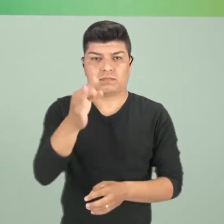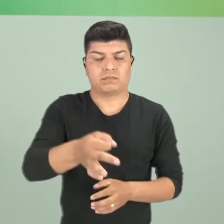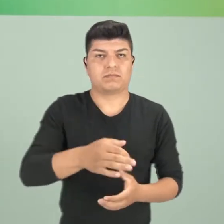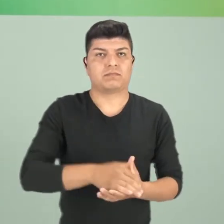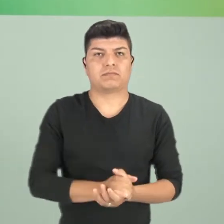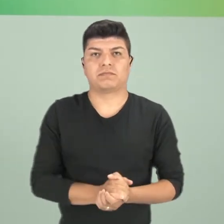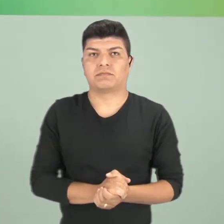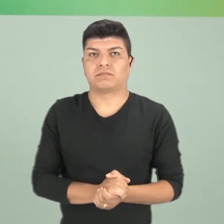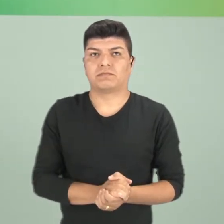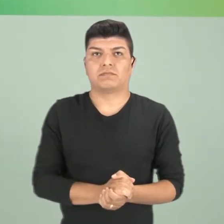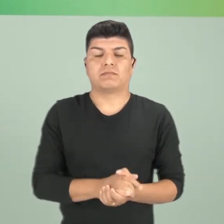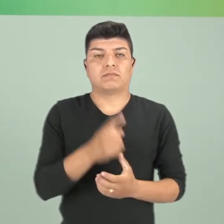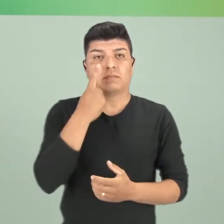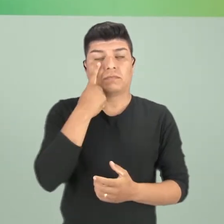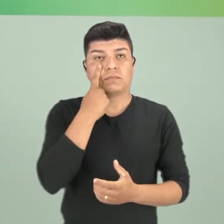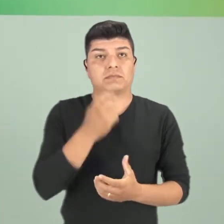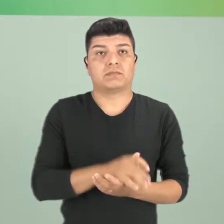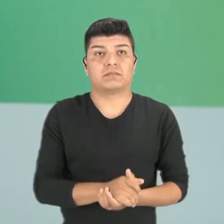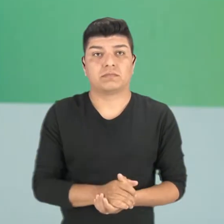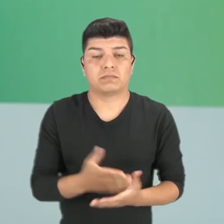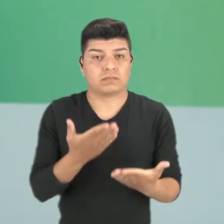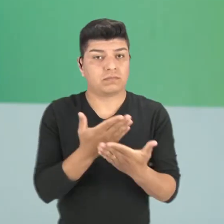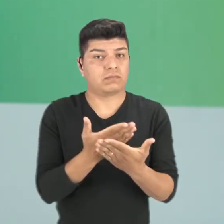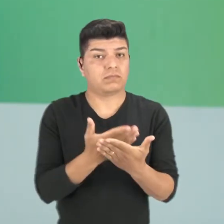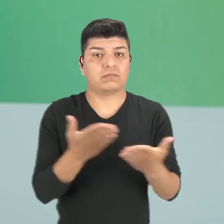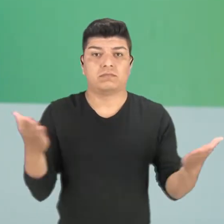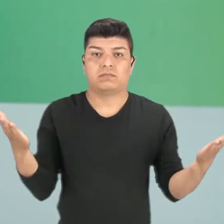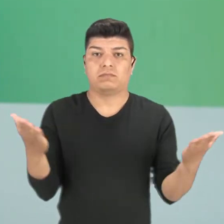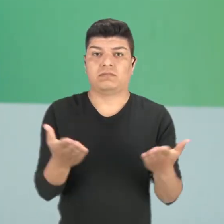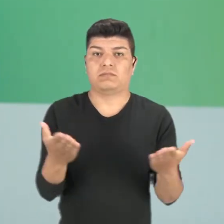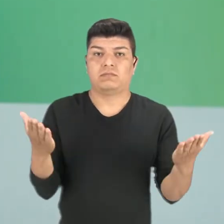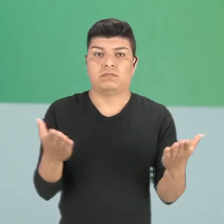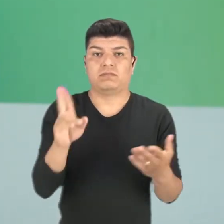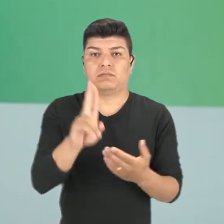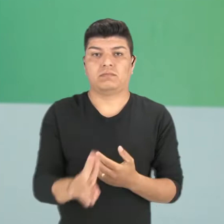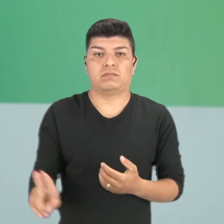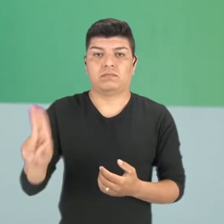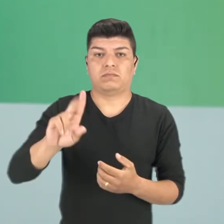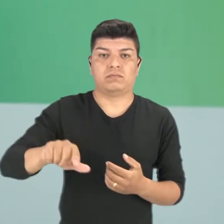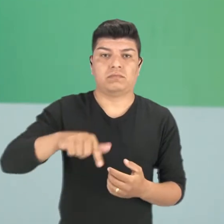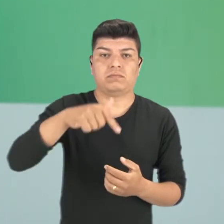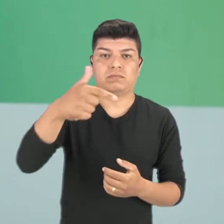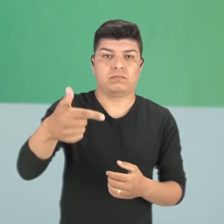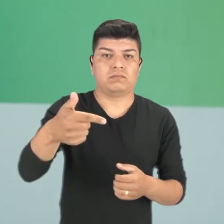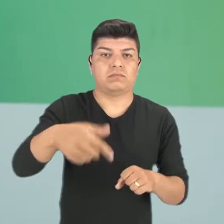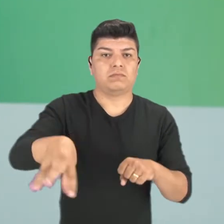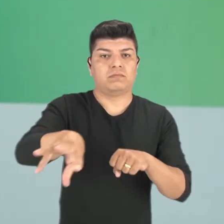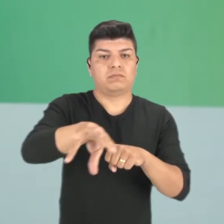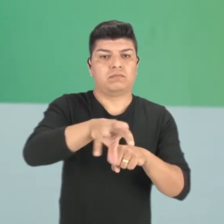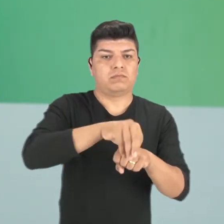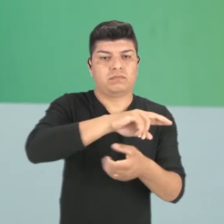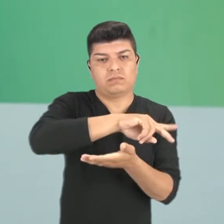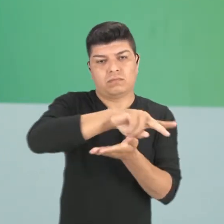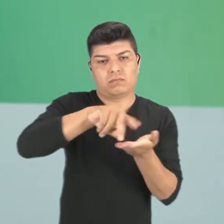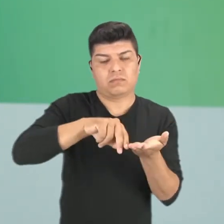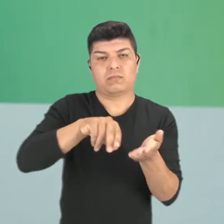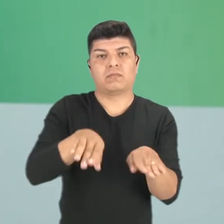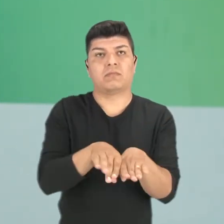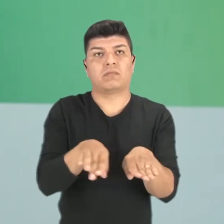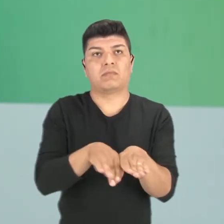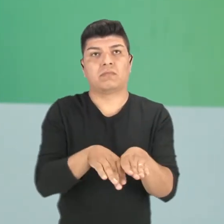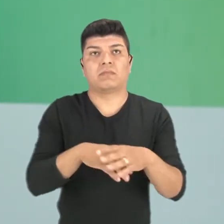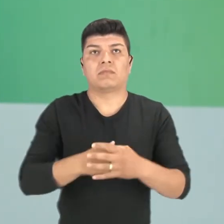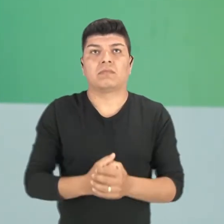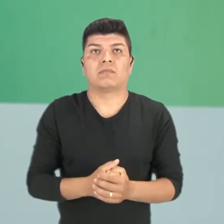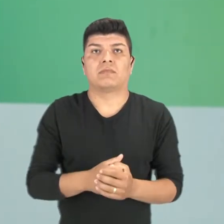certo? Então, olha só, como a aula de hoje é sobre aplicações em outras áreas de conhecimento,